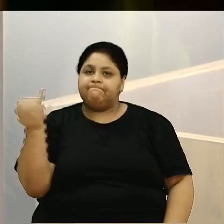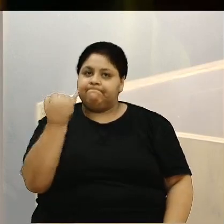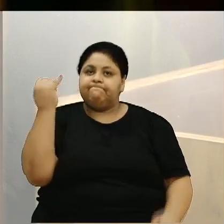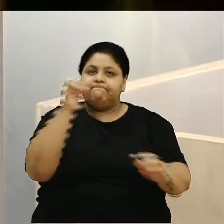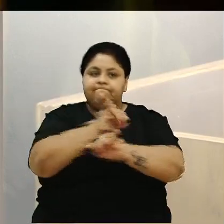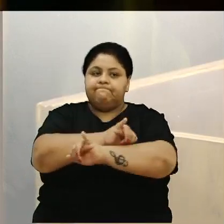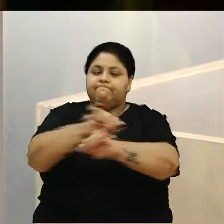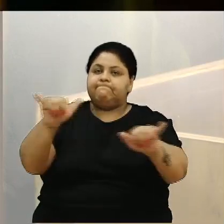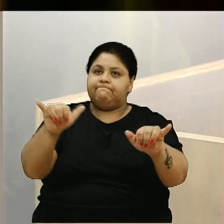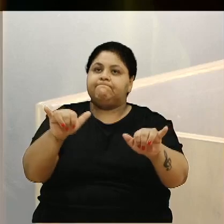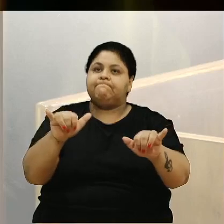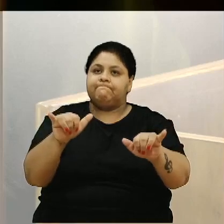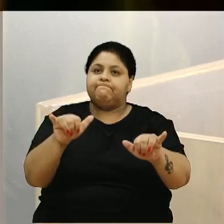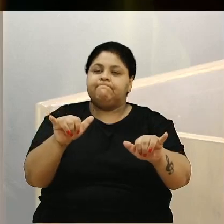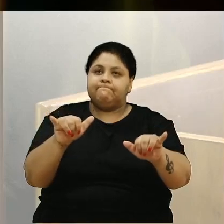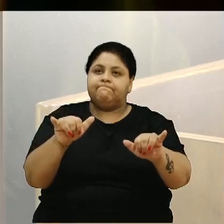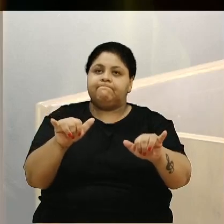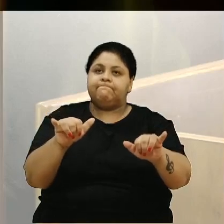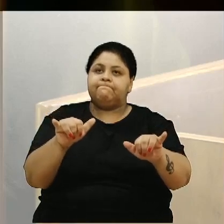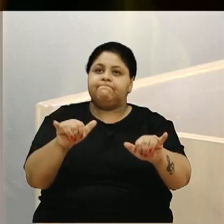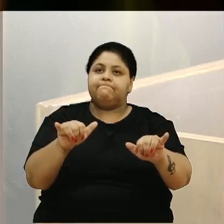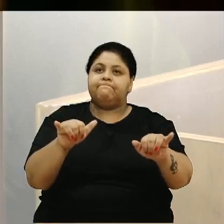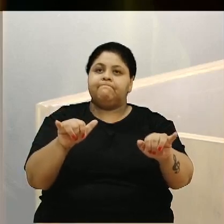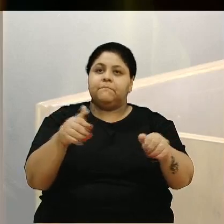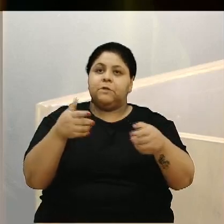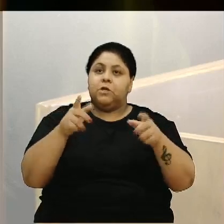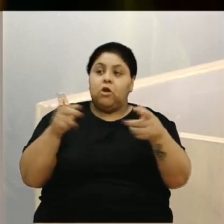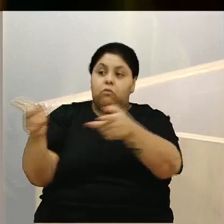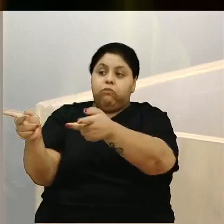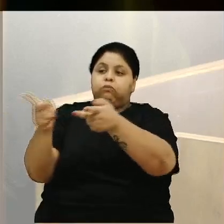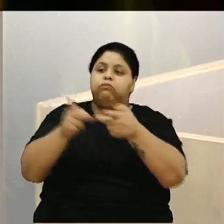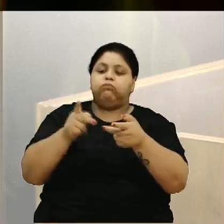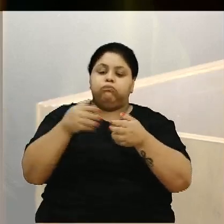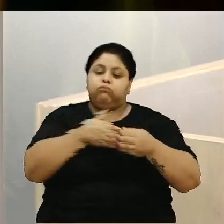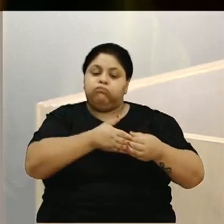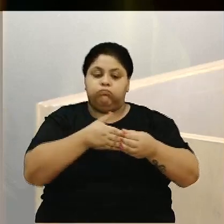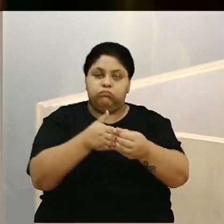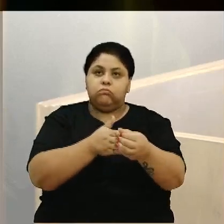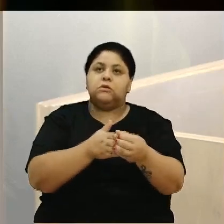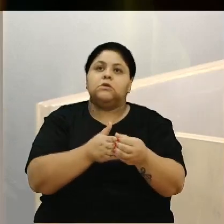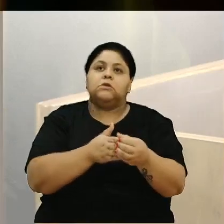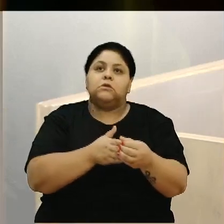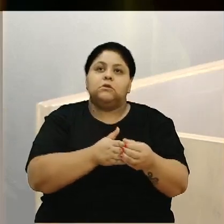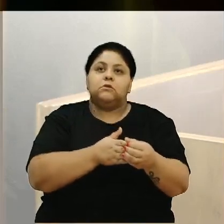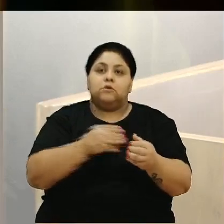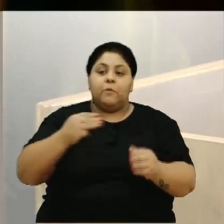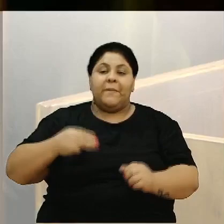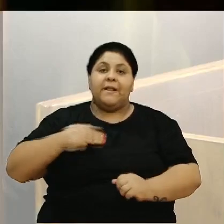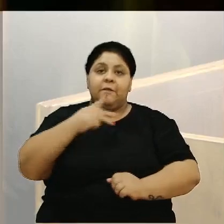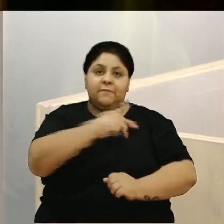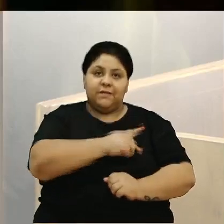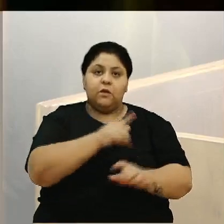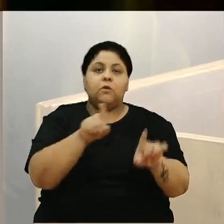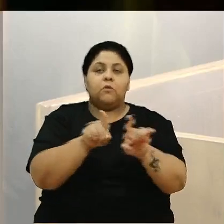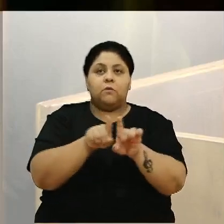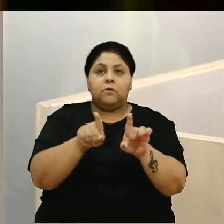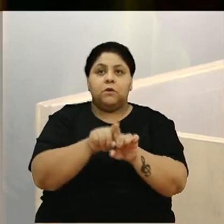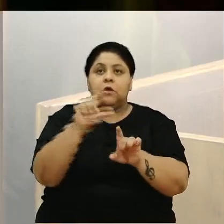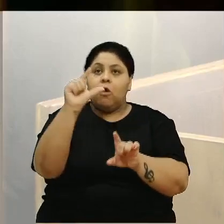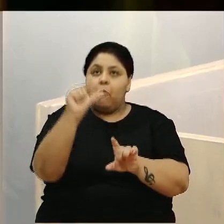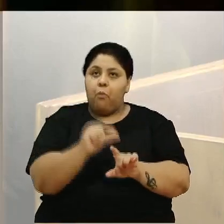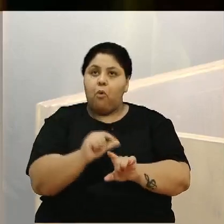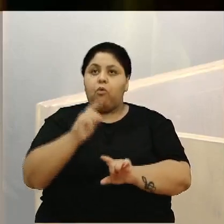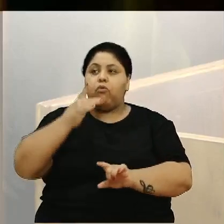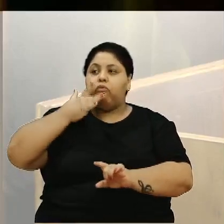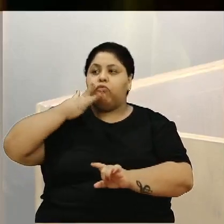fale, né? Inclusive, o abrigo está sendo visitado, está sendo monitorado pelo Ministério Público também, né? São poucas as